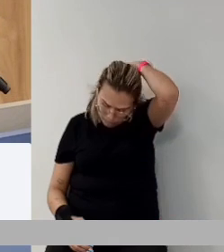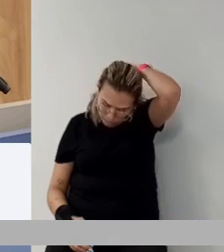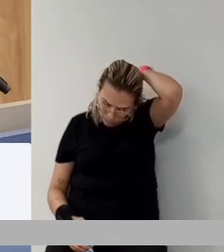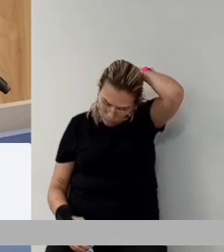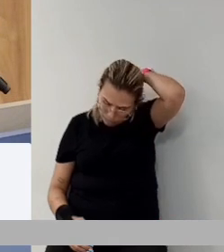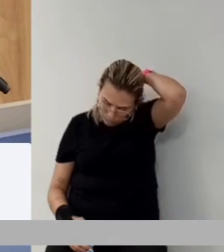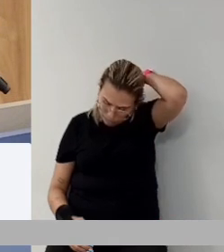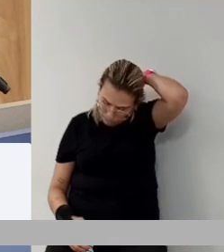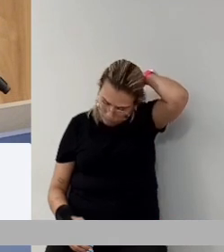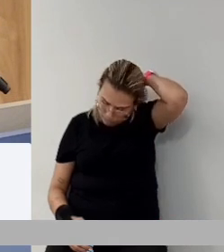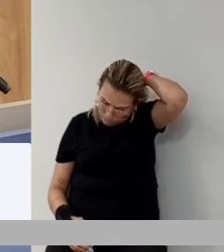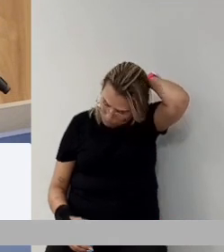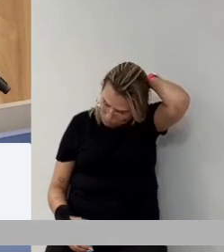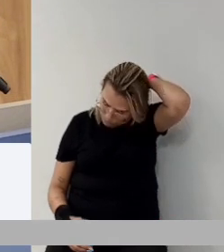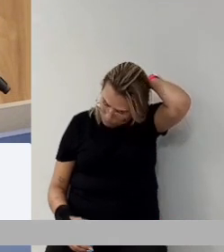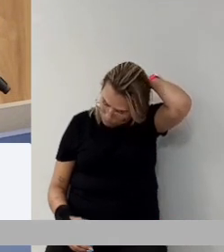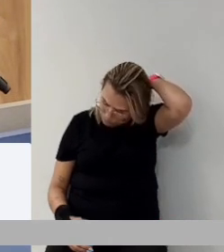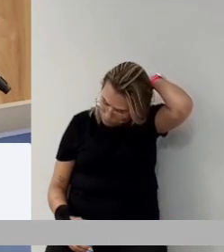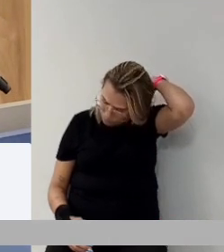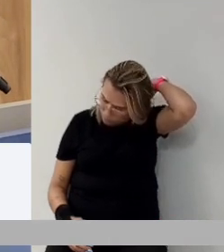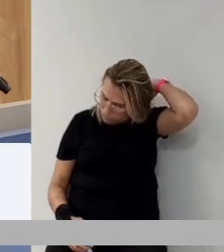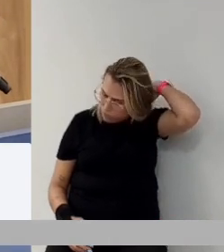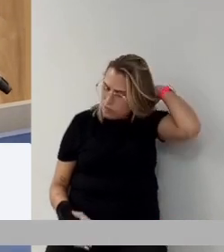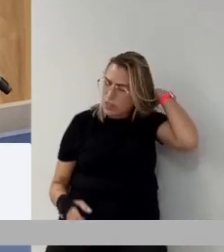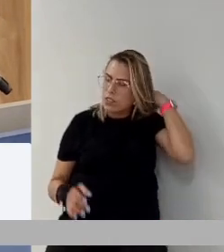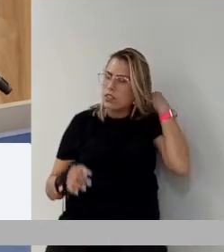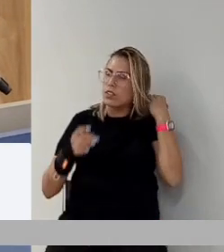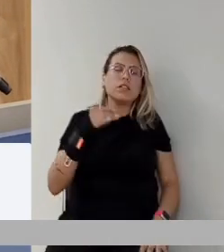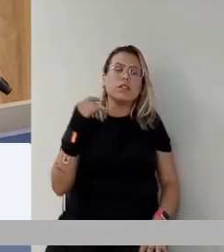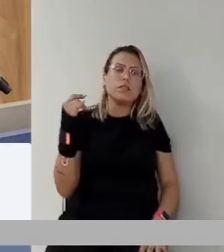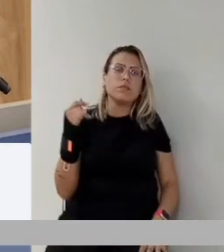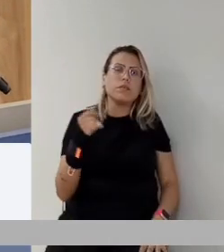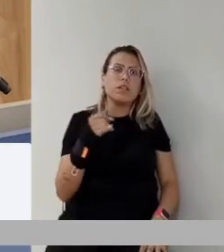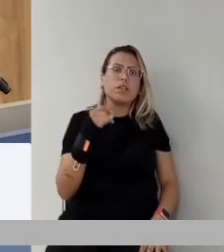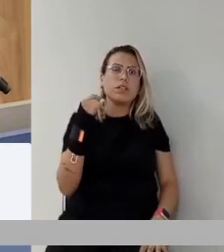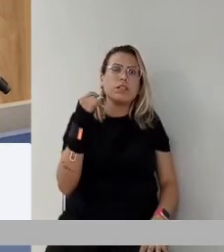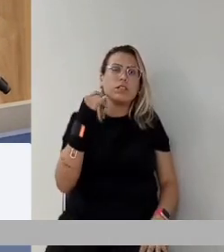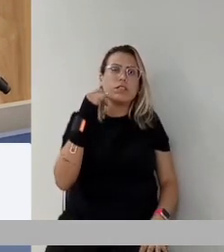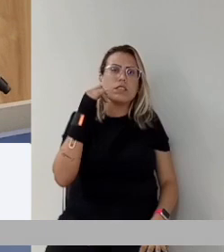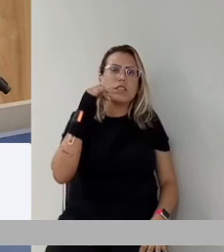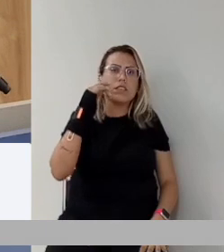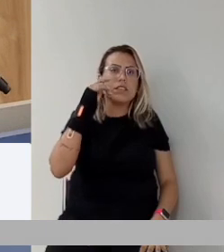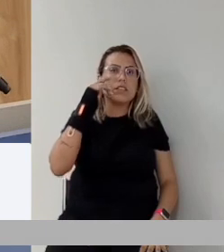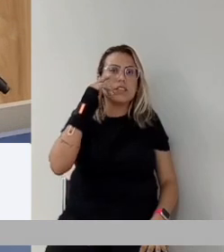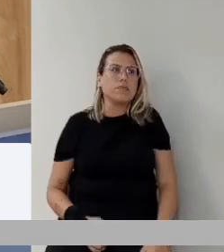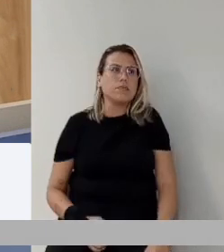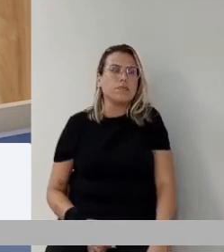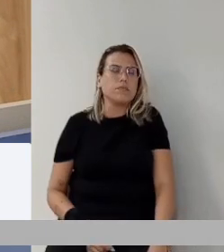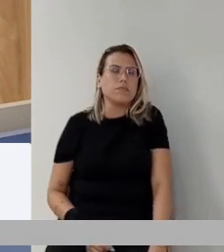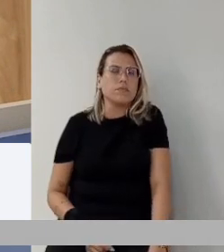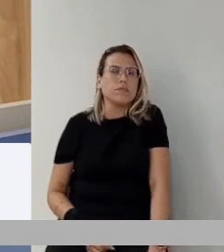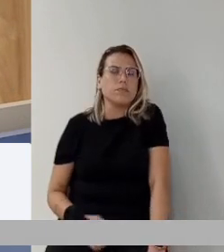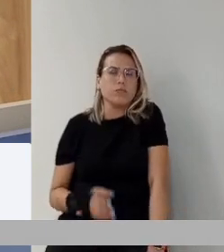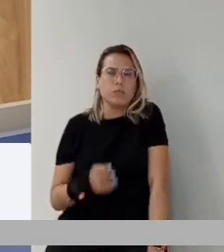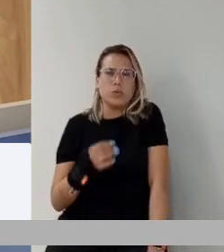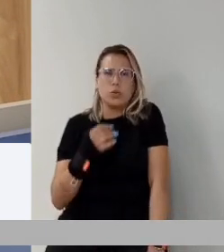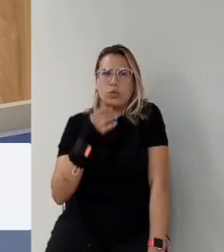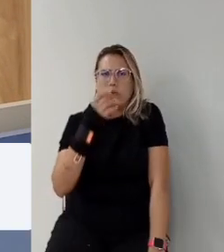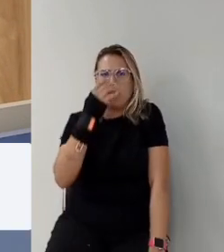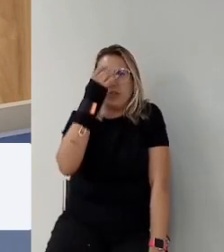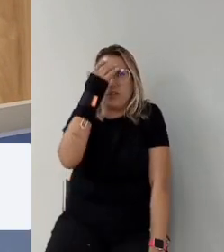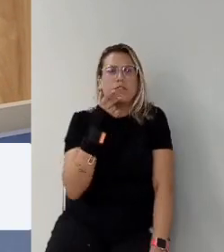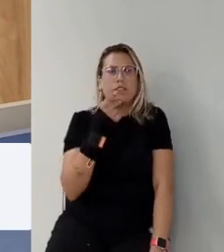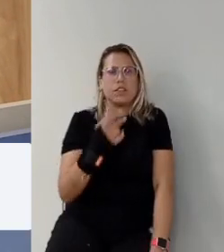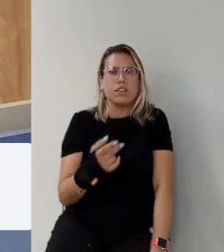vador Ronaldo e é aquela coisa né só sabe a importância do mínimo quem não tem nada é muito fácil você de barriga